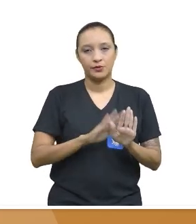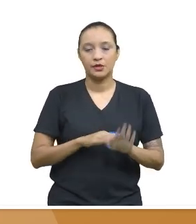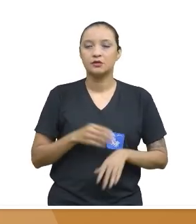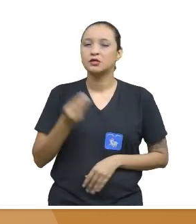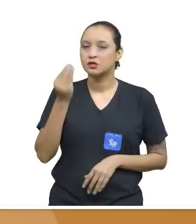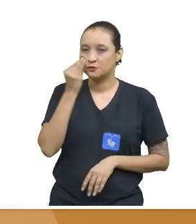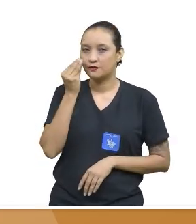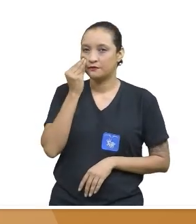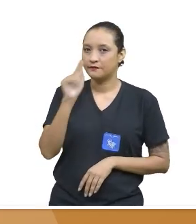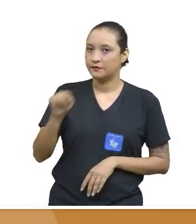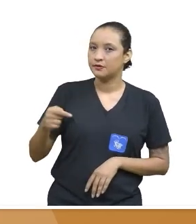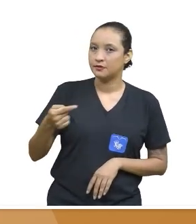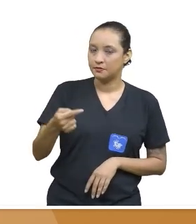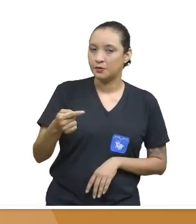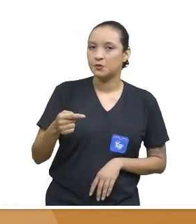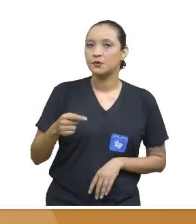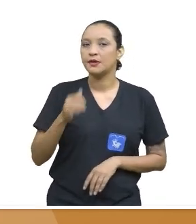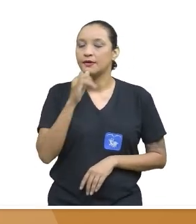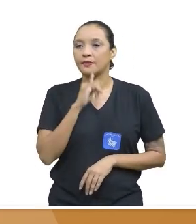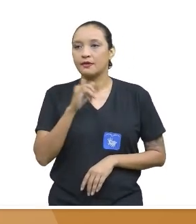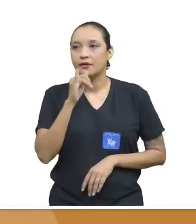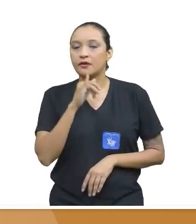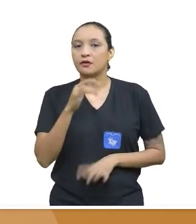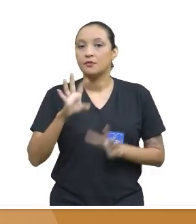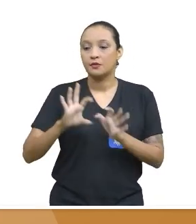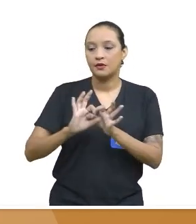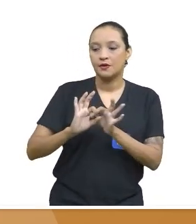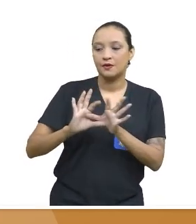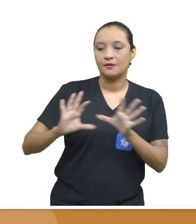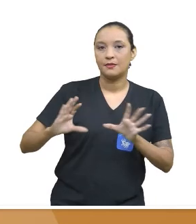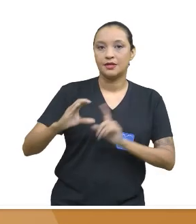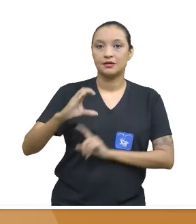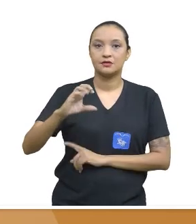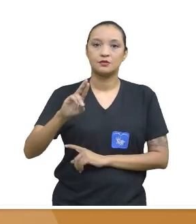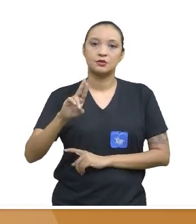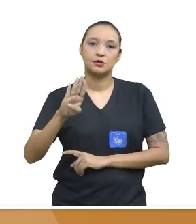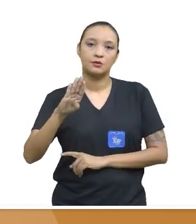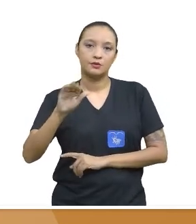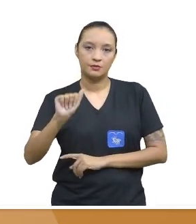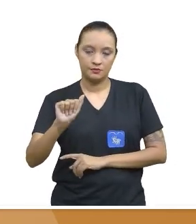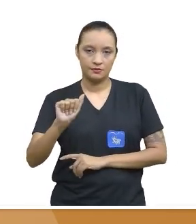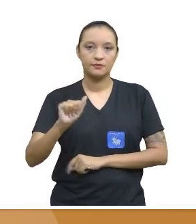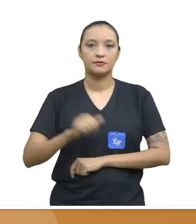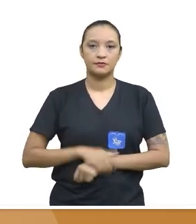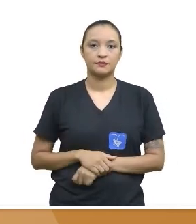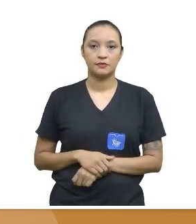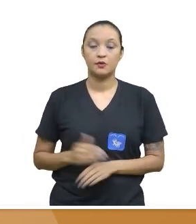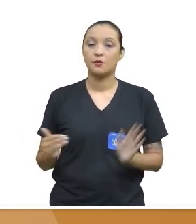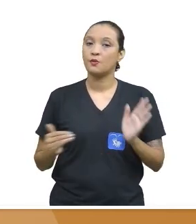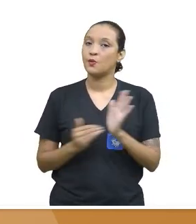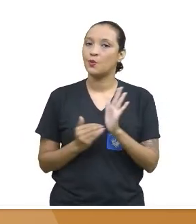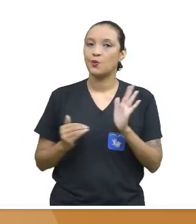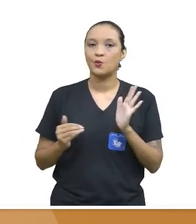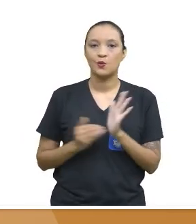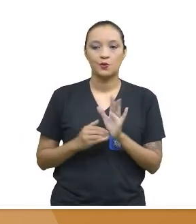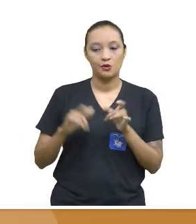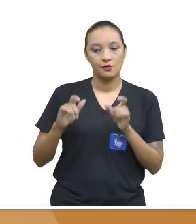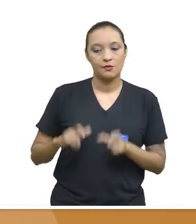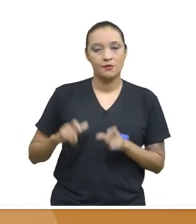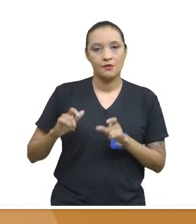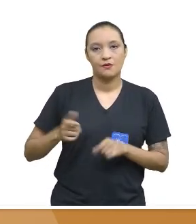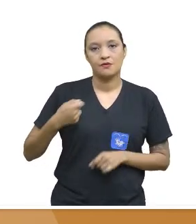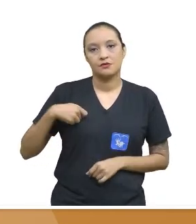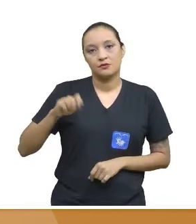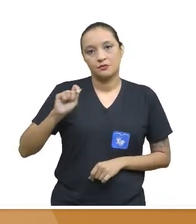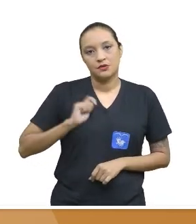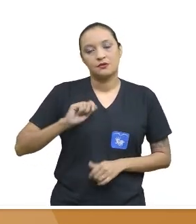por exemplo, quando acontece a libertação de Cuba. Cuba foi o último reduto dos espanhóis na